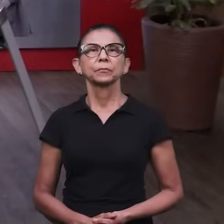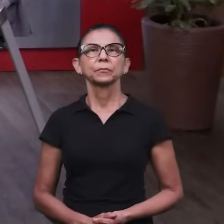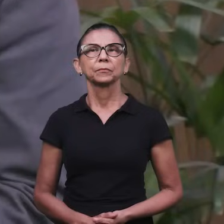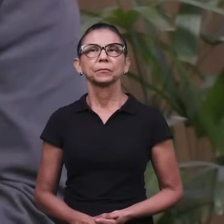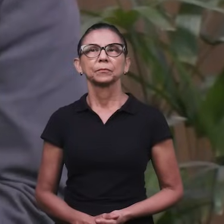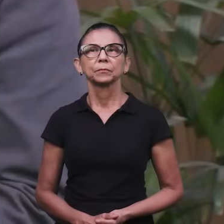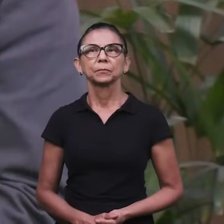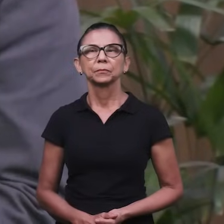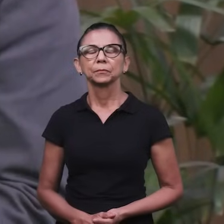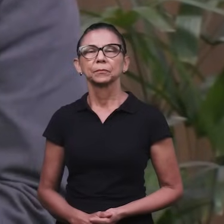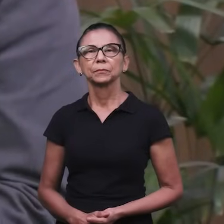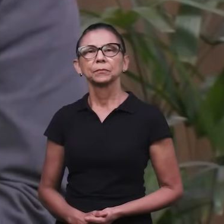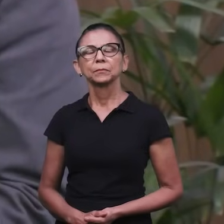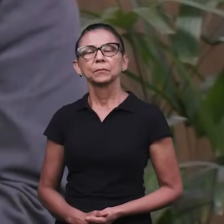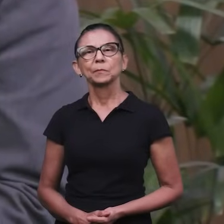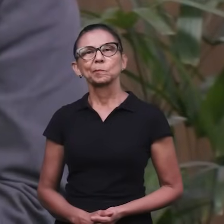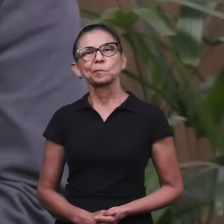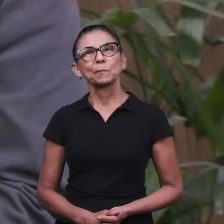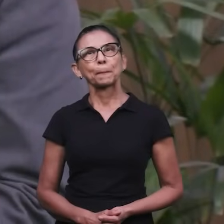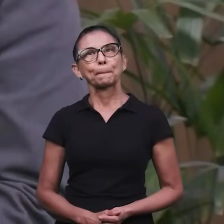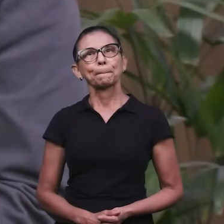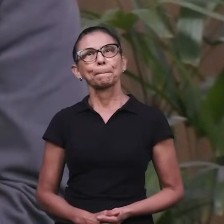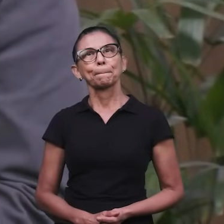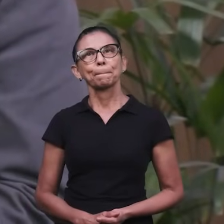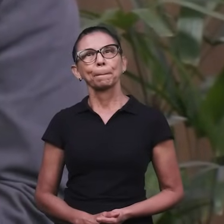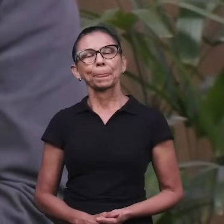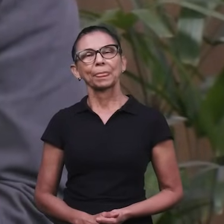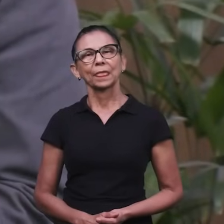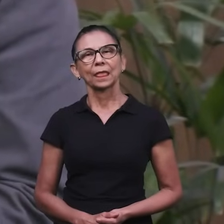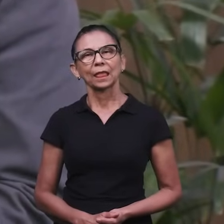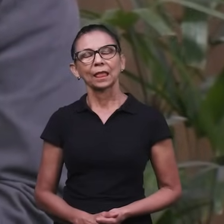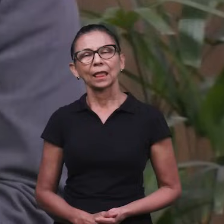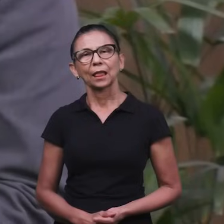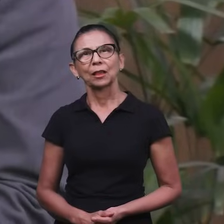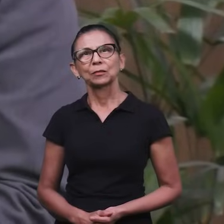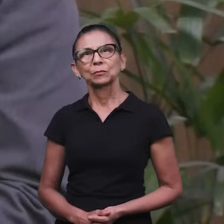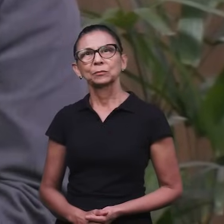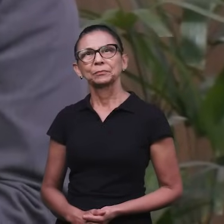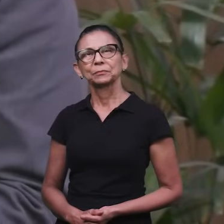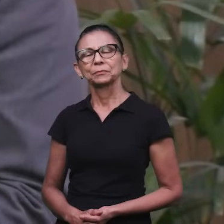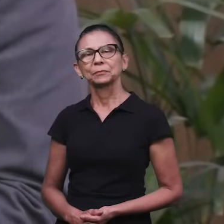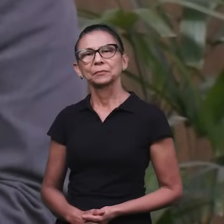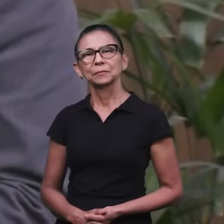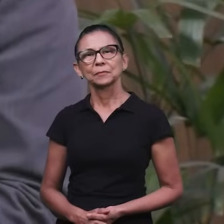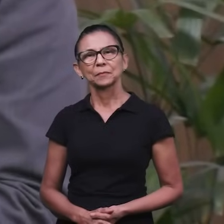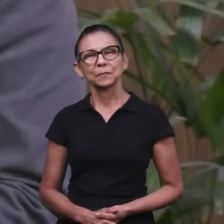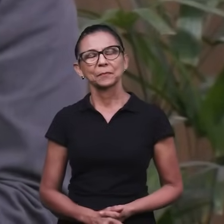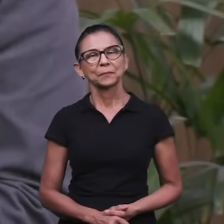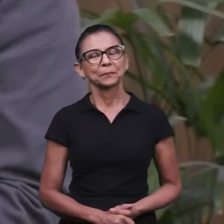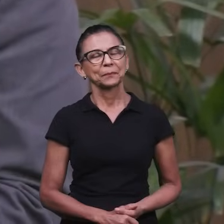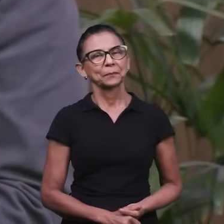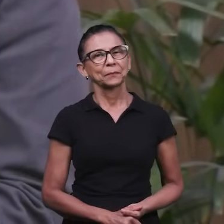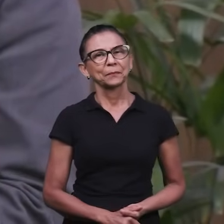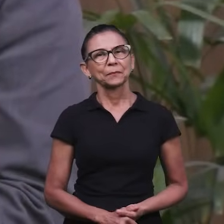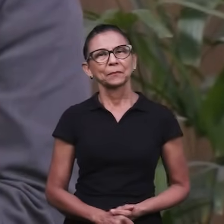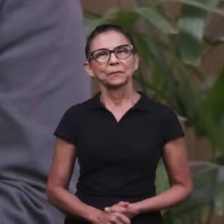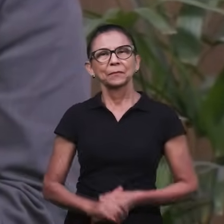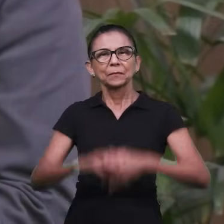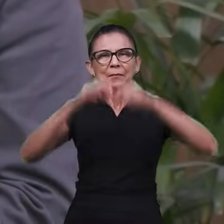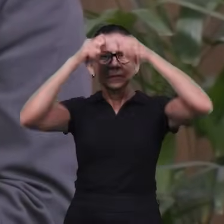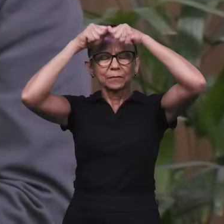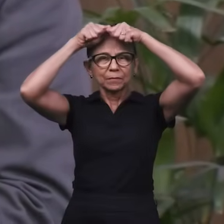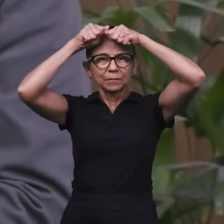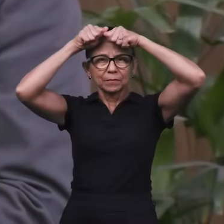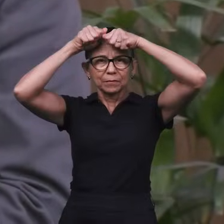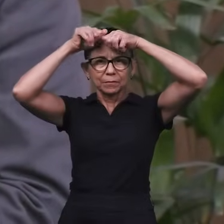até no programa sobre o TEA, TEA, né? Que é transtorno do espectro autista. Falamos